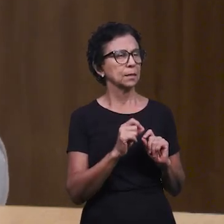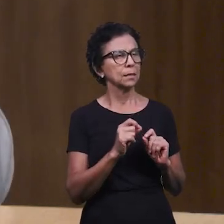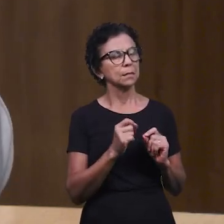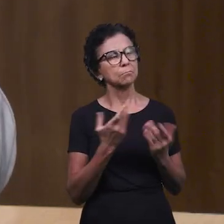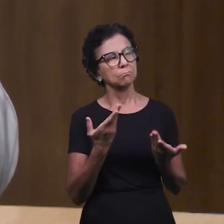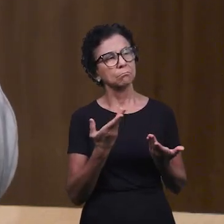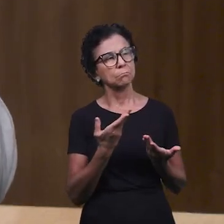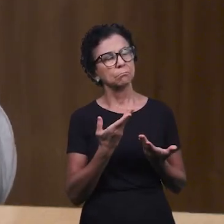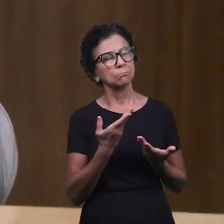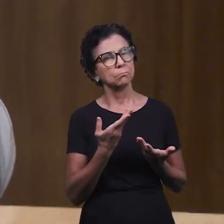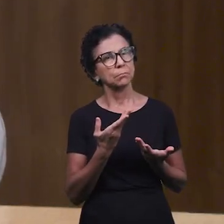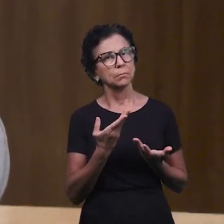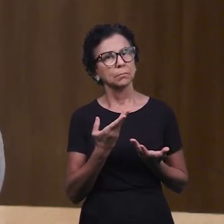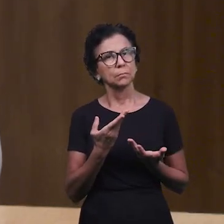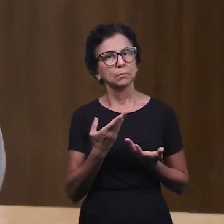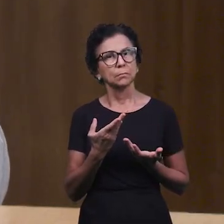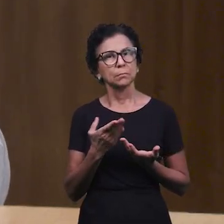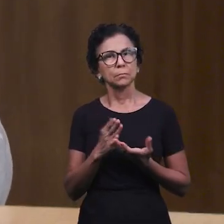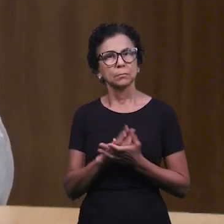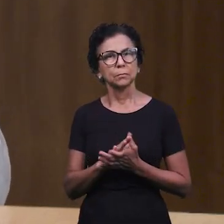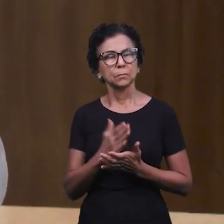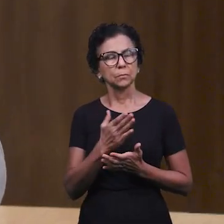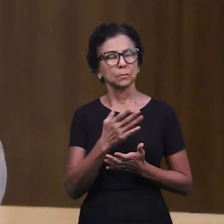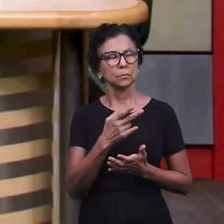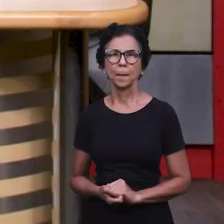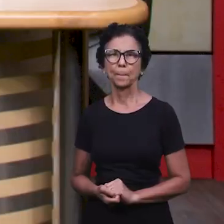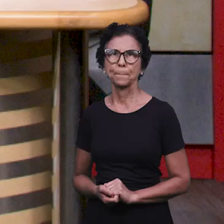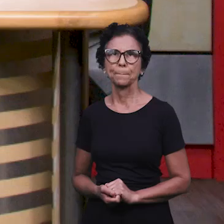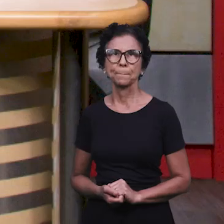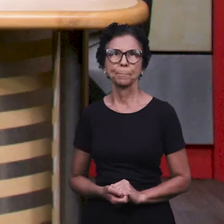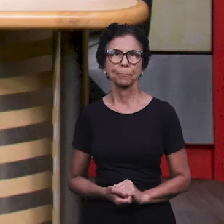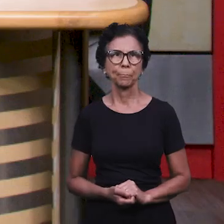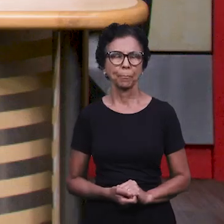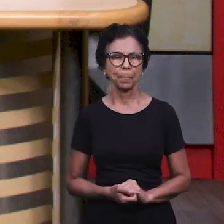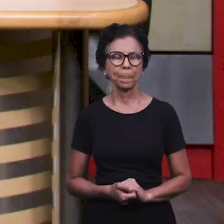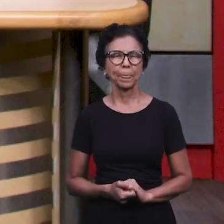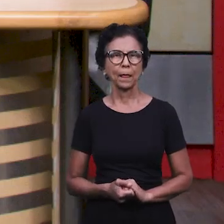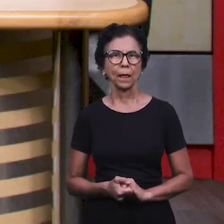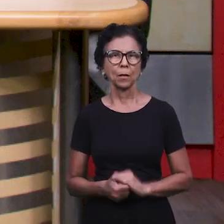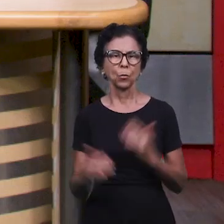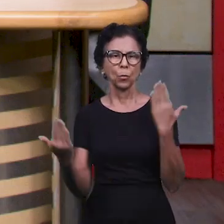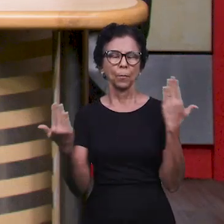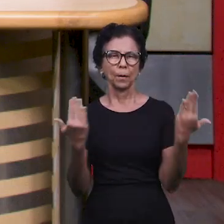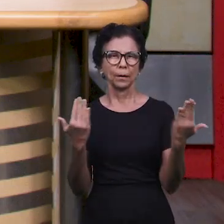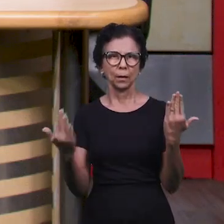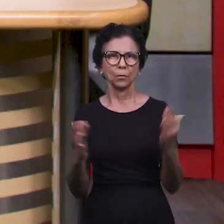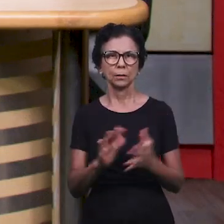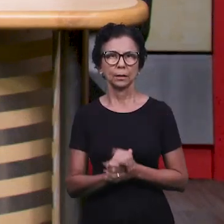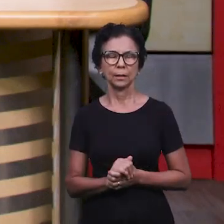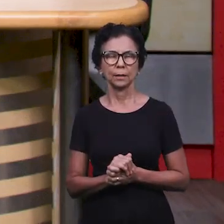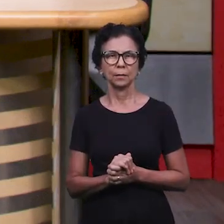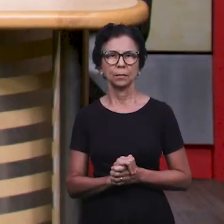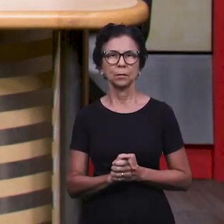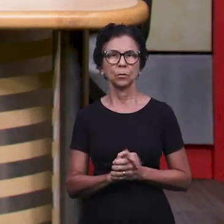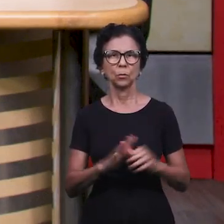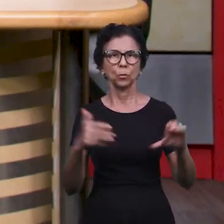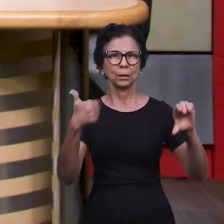fazer com esse momento profético que nós vivemos hoje? A associação é que hoje o